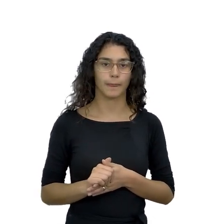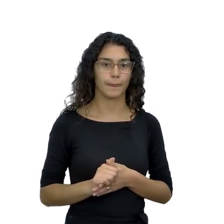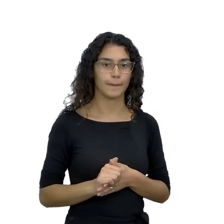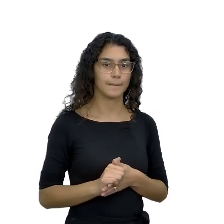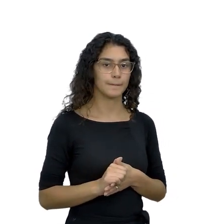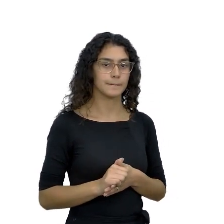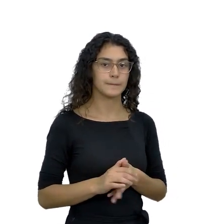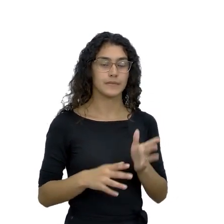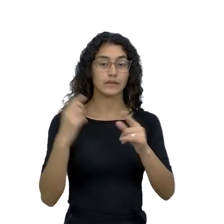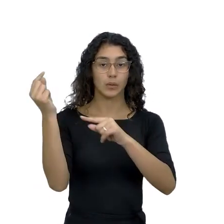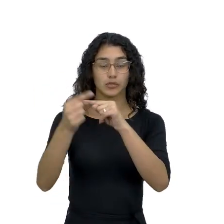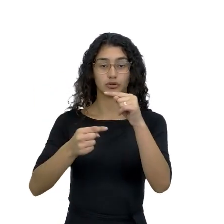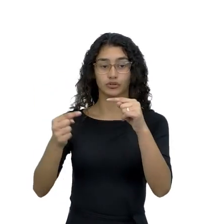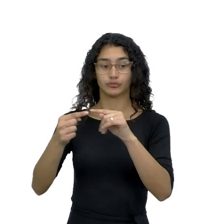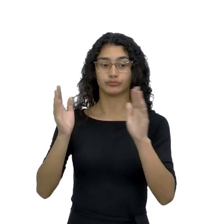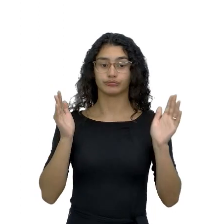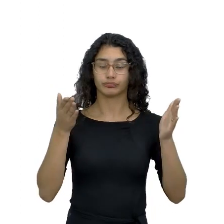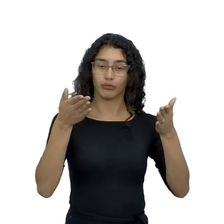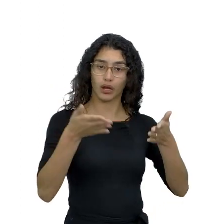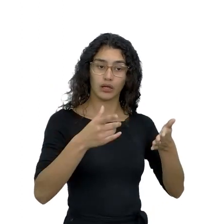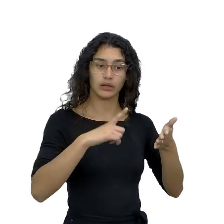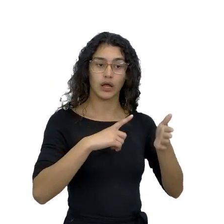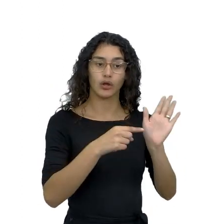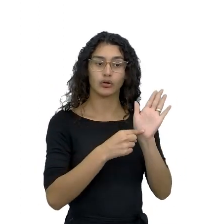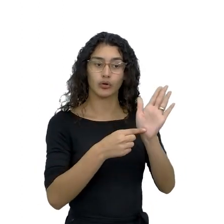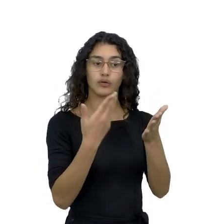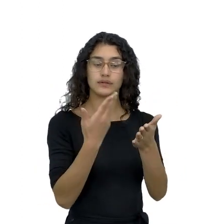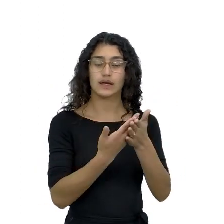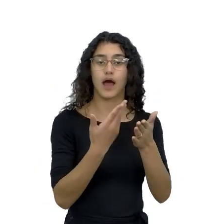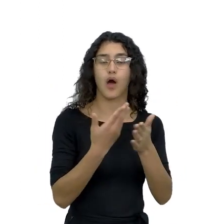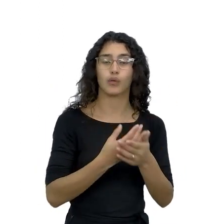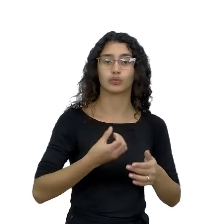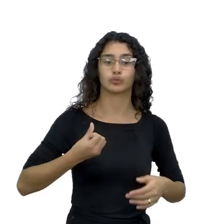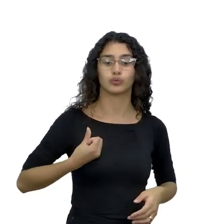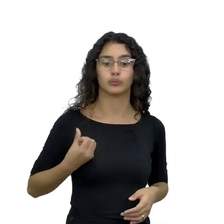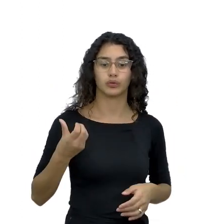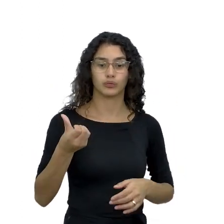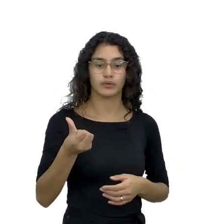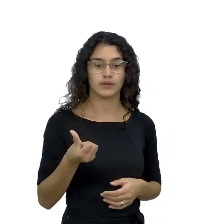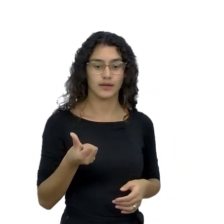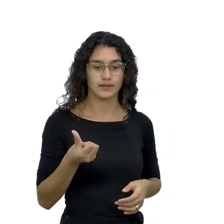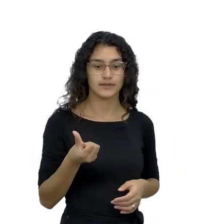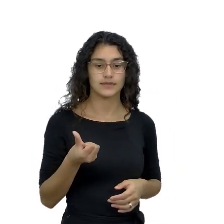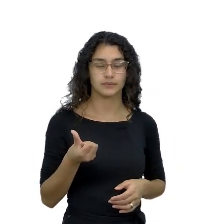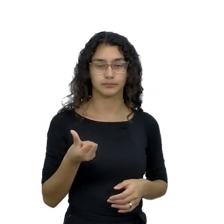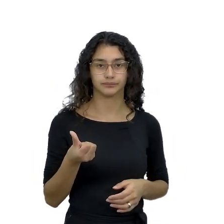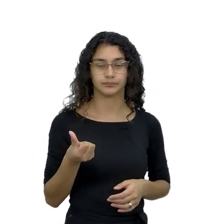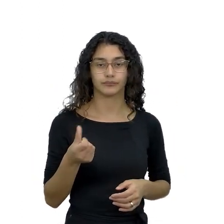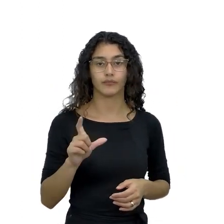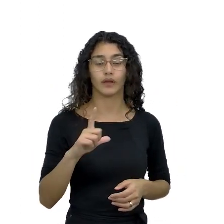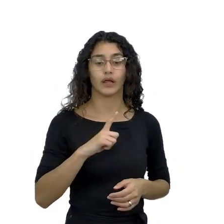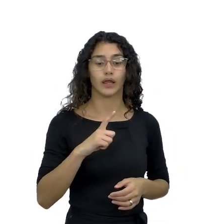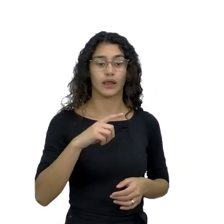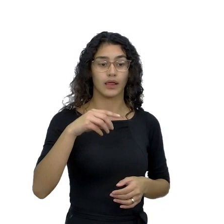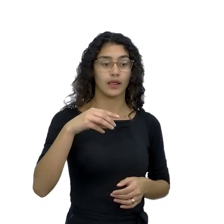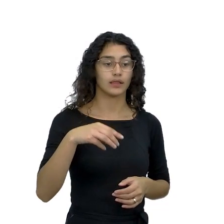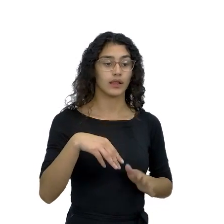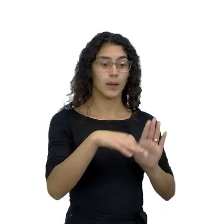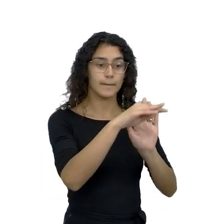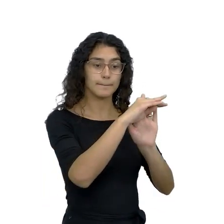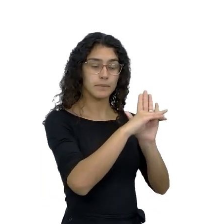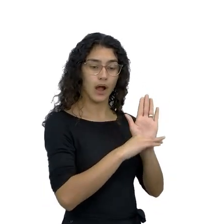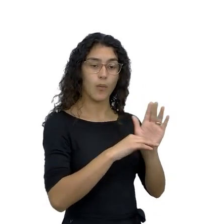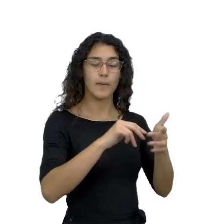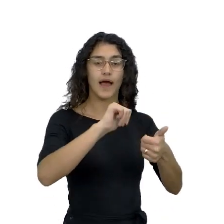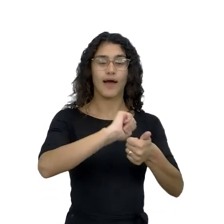esse objetivo específico, eu trouxe a aula 6. Então, nós temos aqui uma